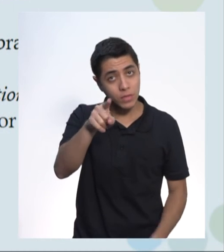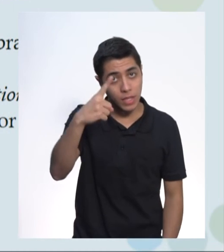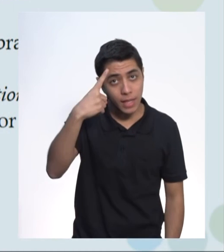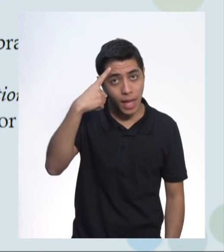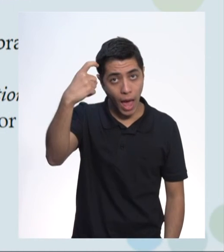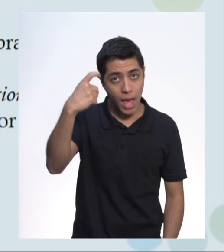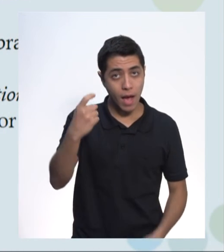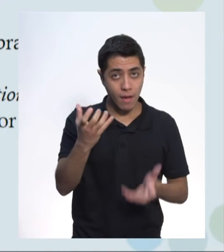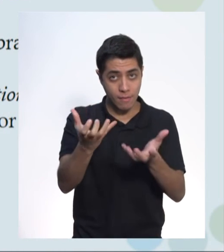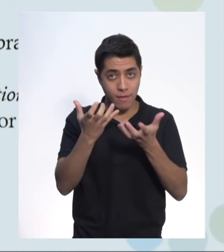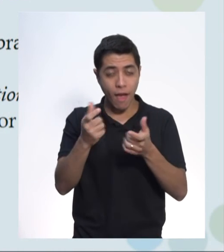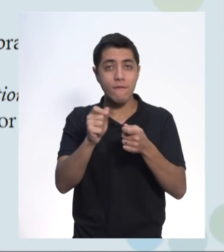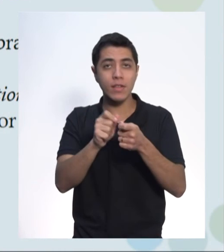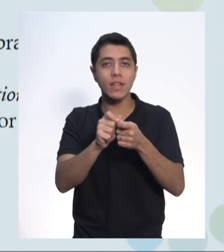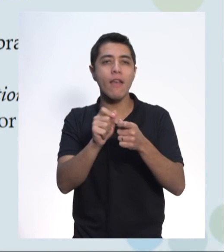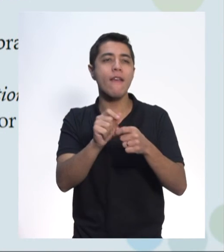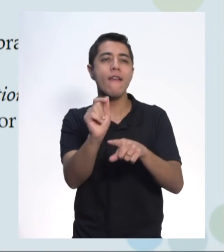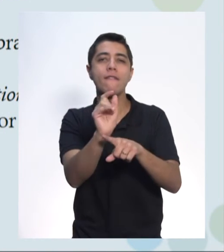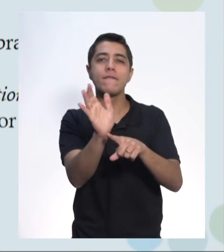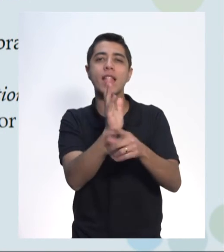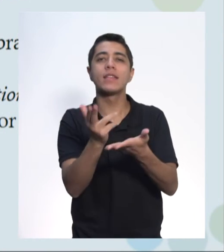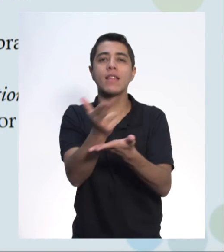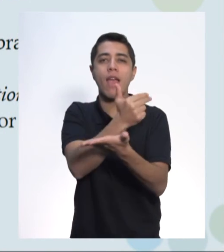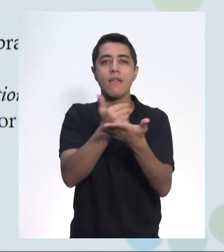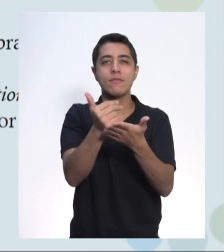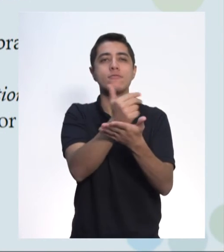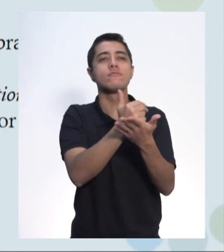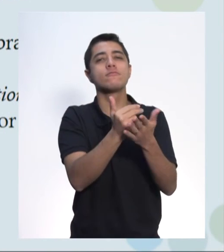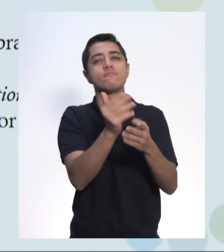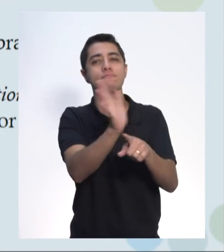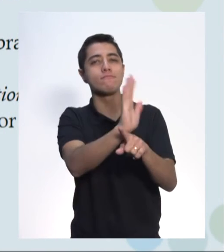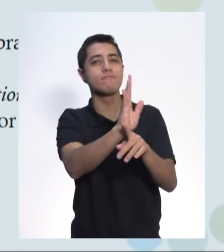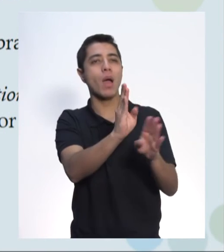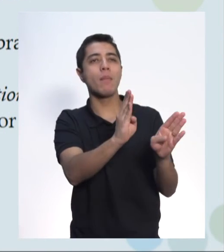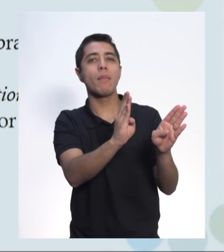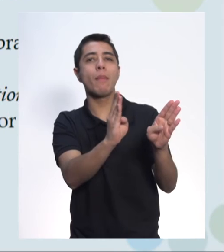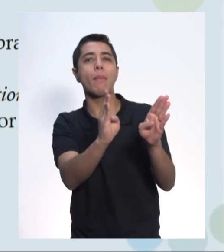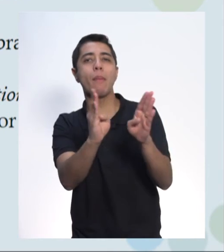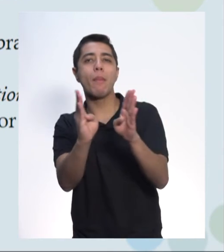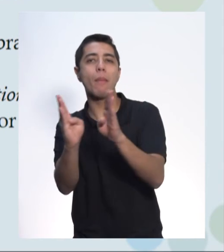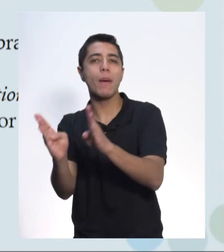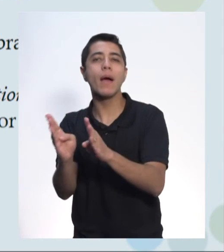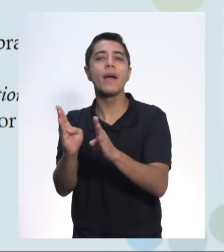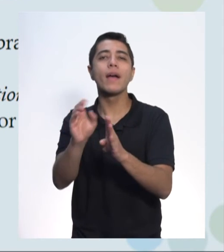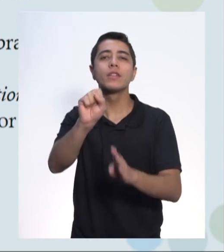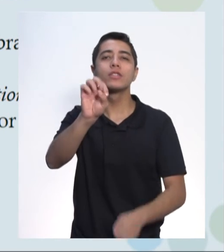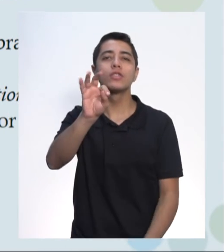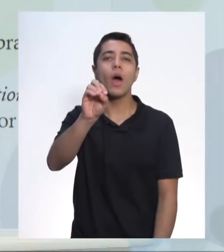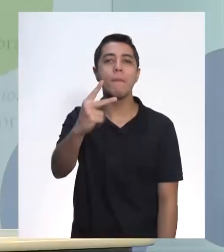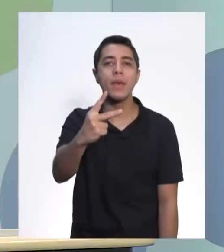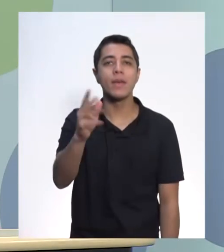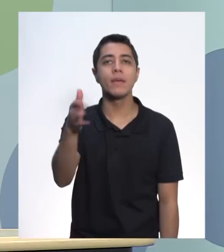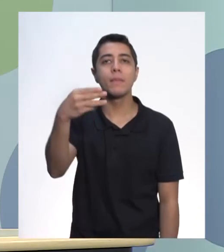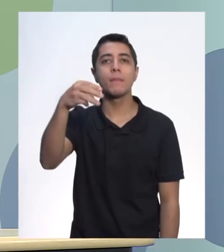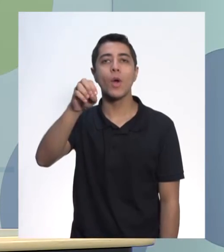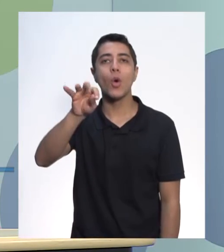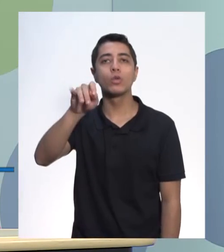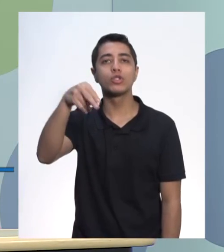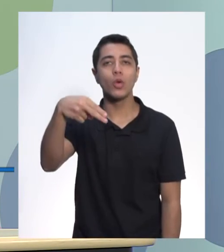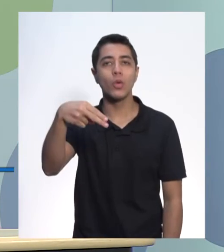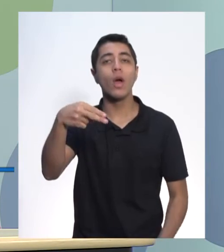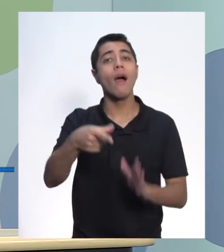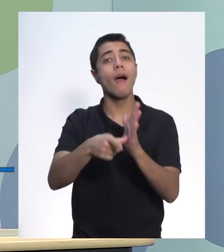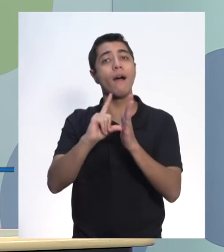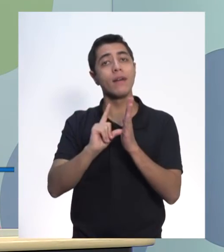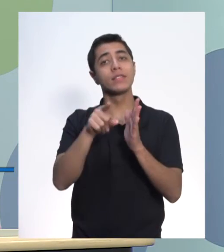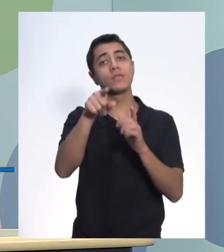animação, estilo stop motion, você deve criar um cenário já iluminado, na parte superior e nas laterais. Então, você pode criar